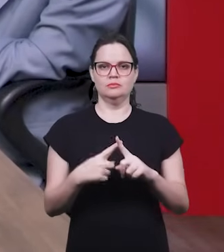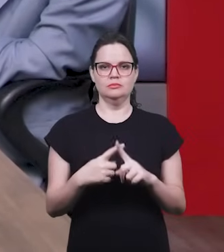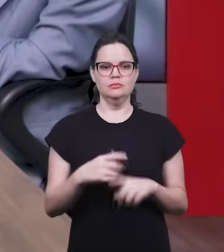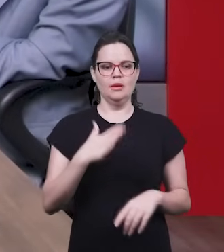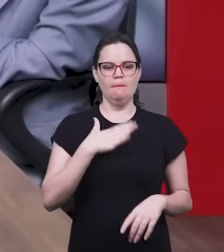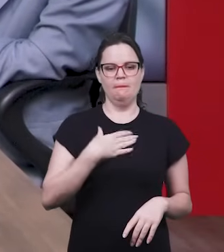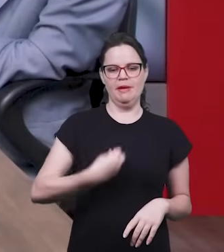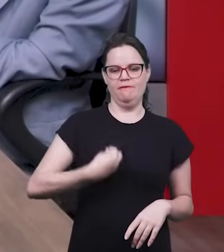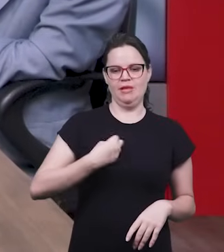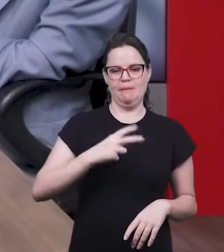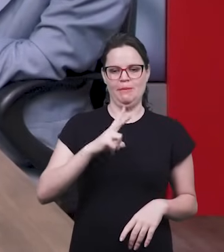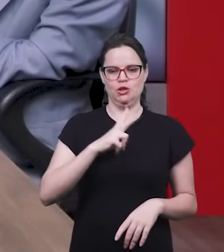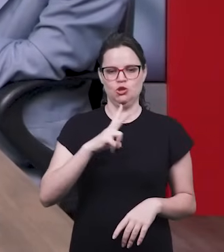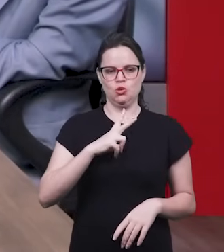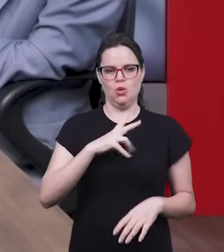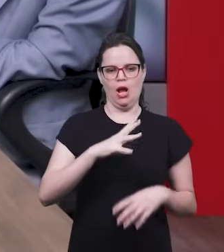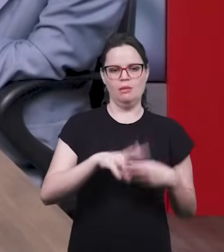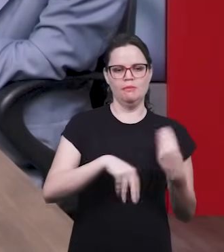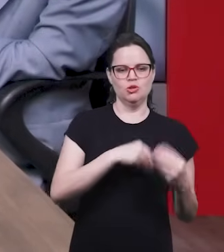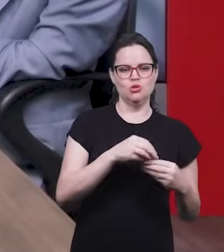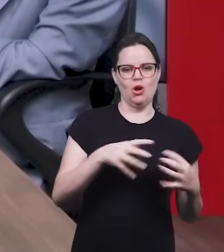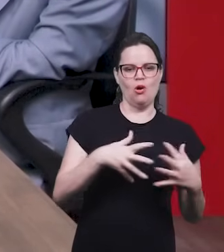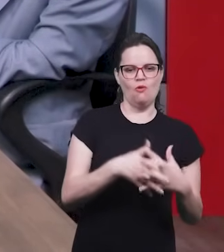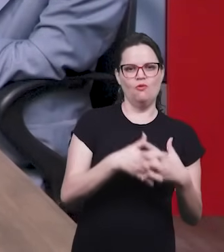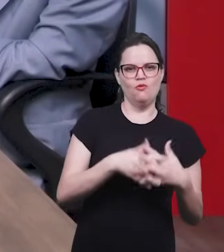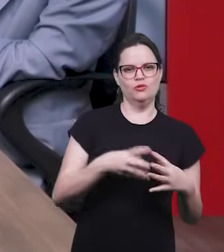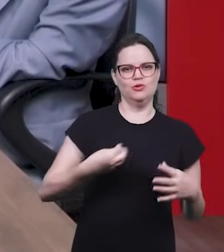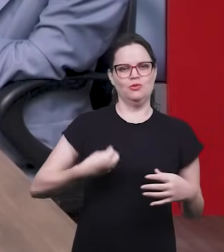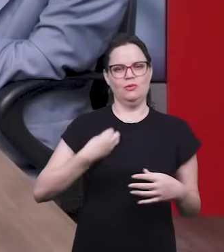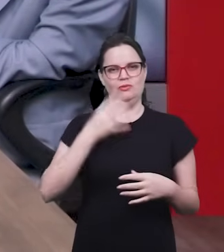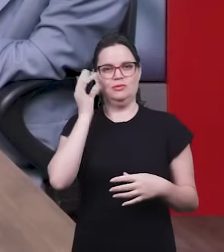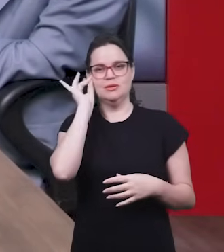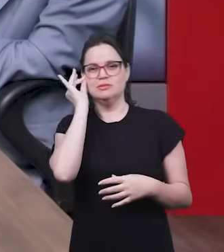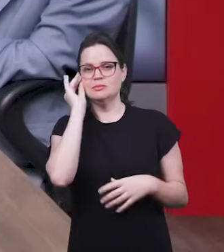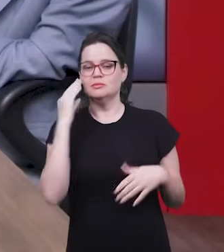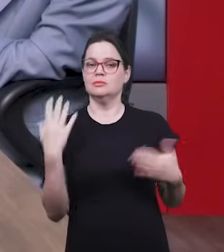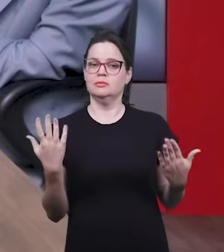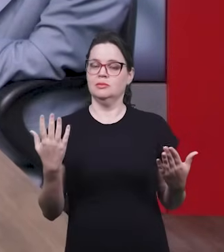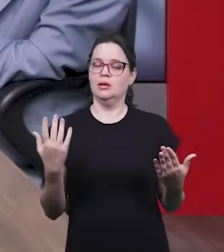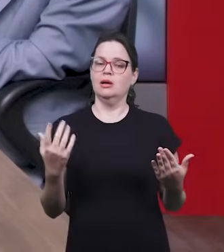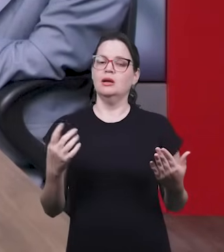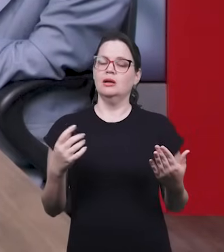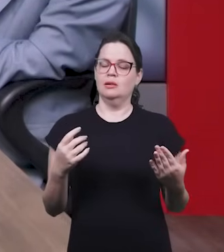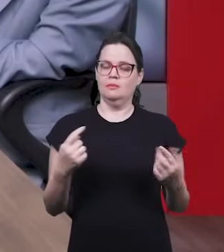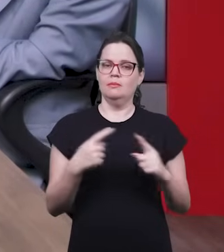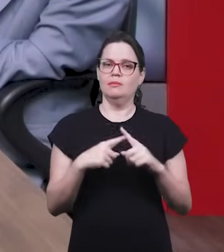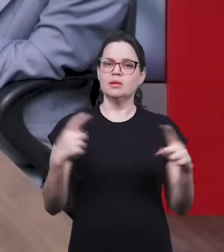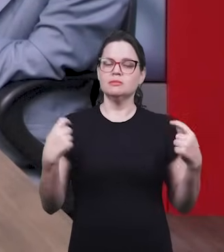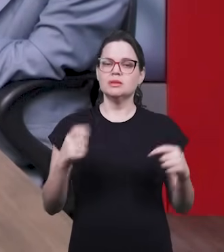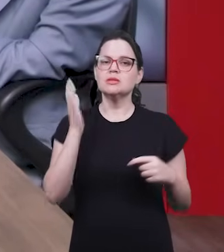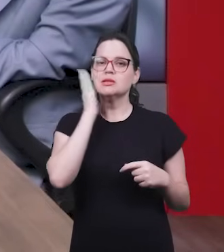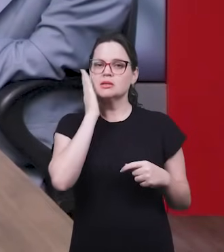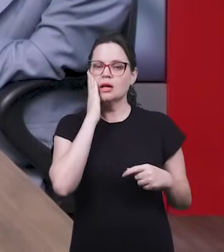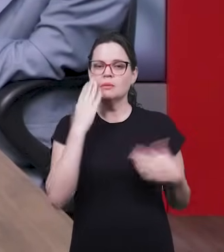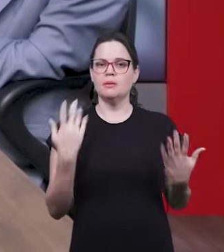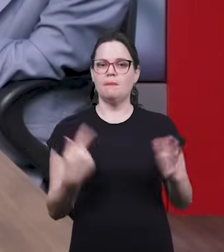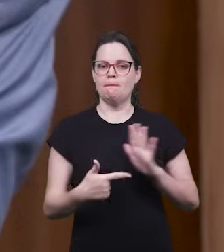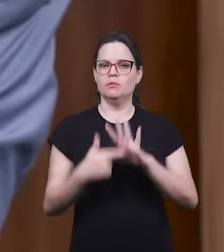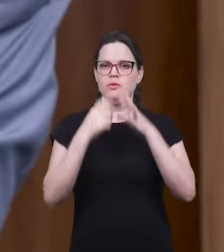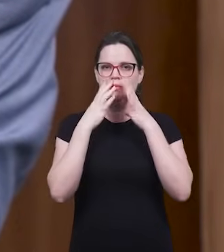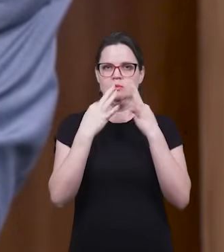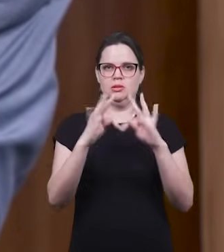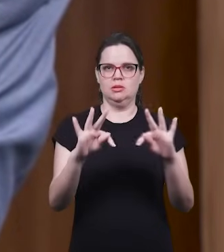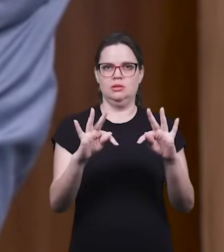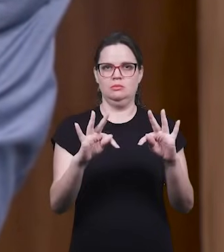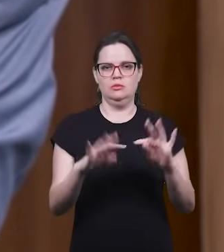particular com a vida espiritual. E a outra coisa que é muito importante é você dar um exemplo. Se você